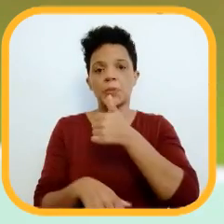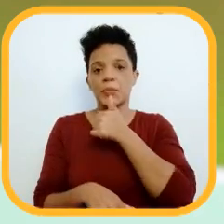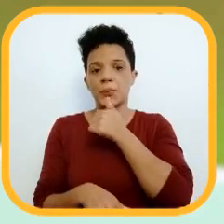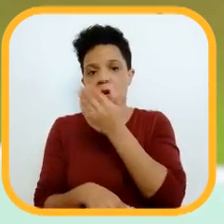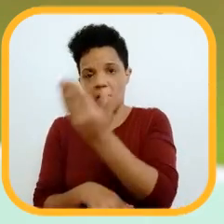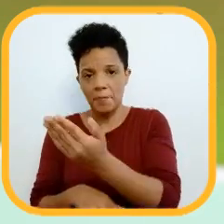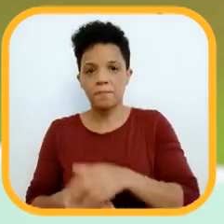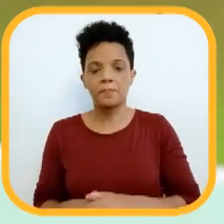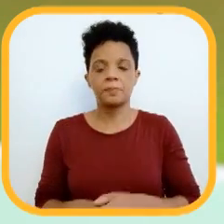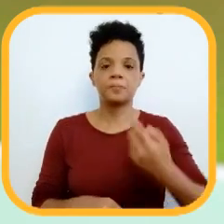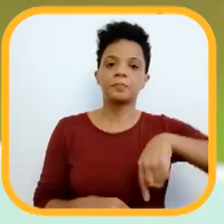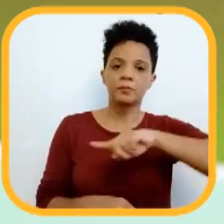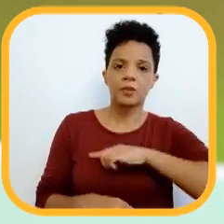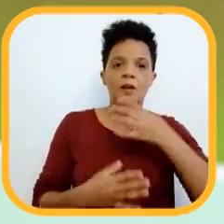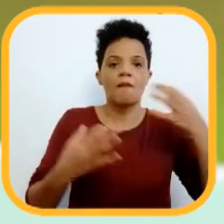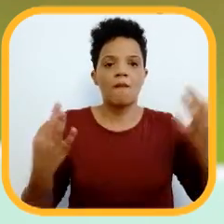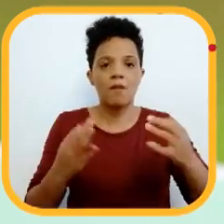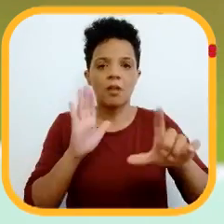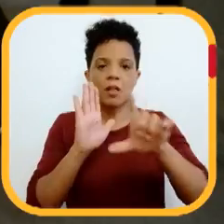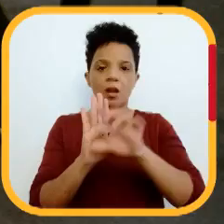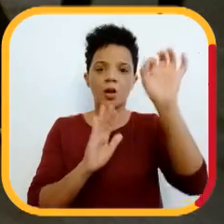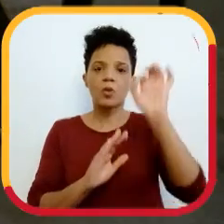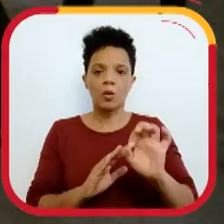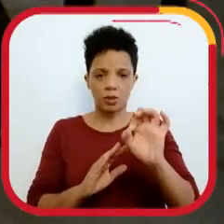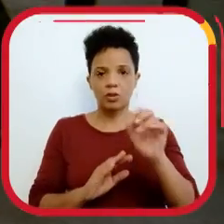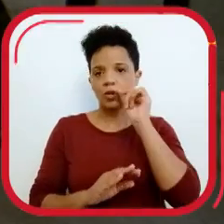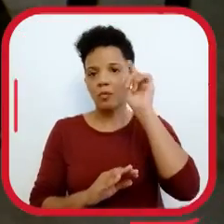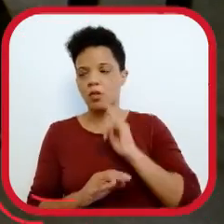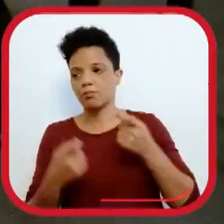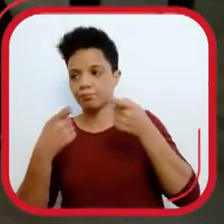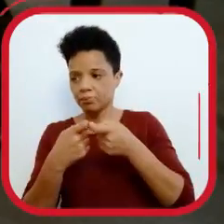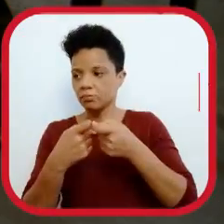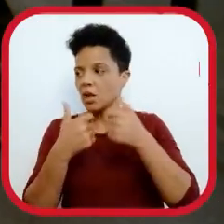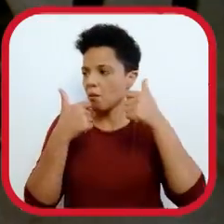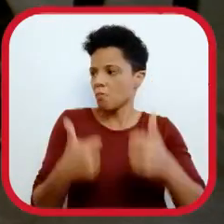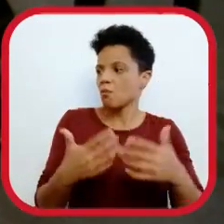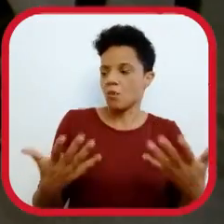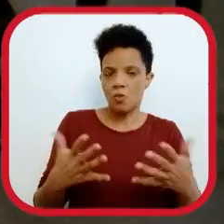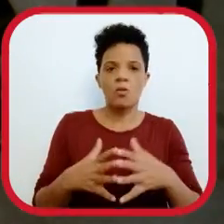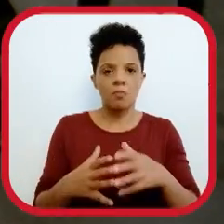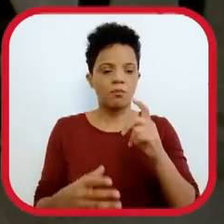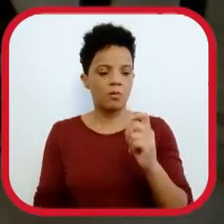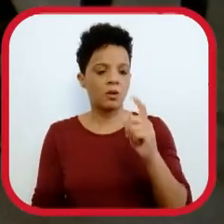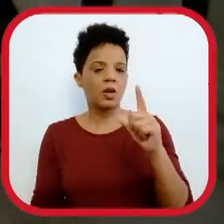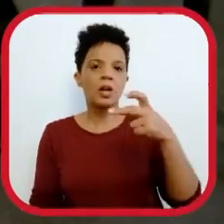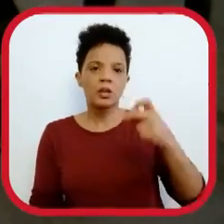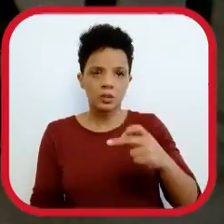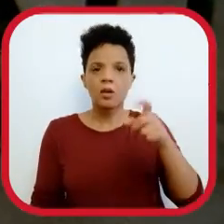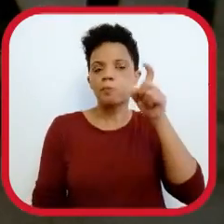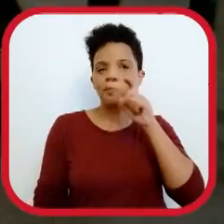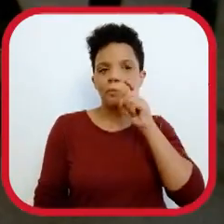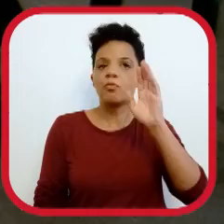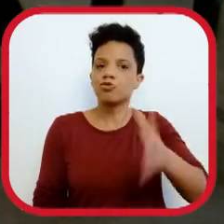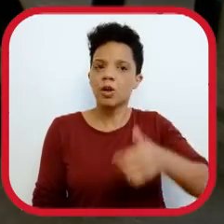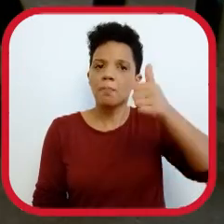Parlamento. De facto, nós temos uma lei de cotas de género que é boa, enfim, a Elsa já